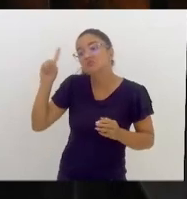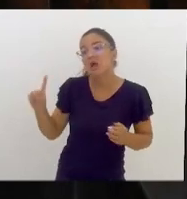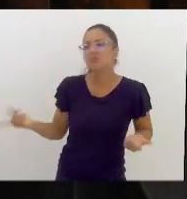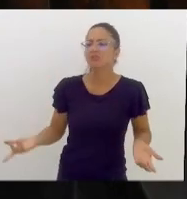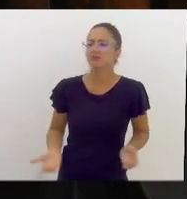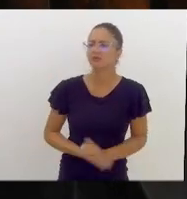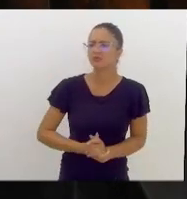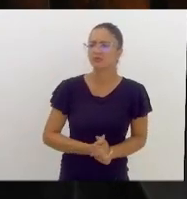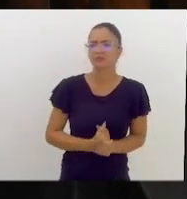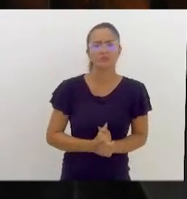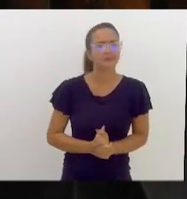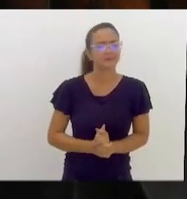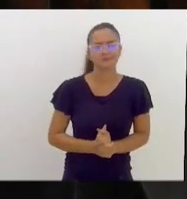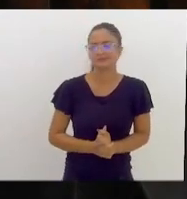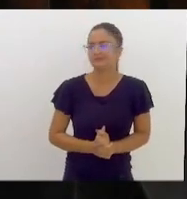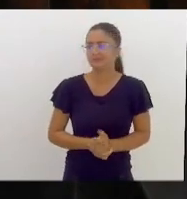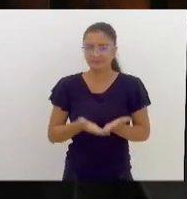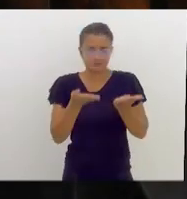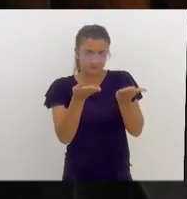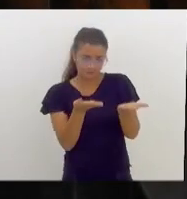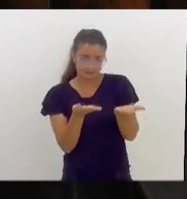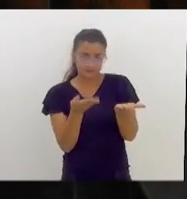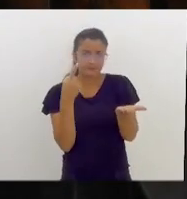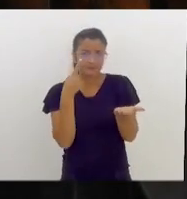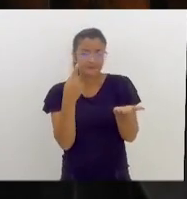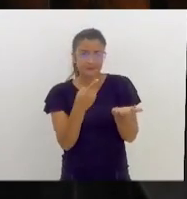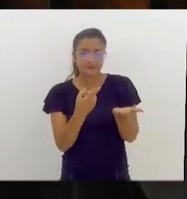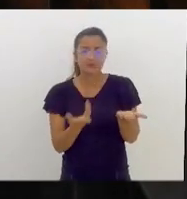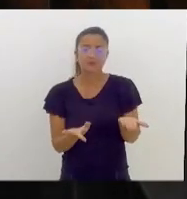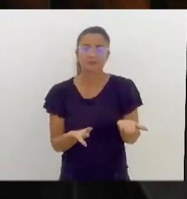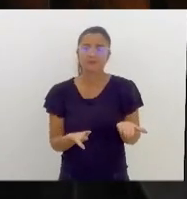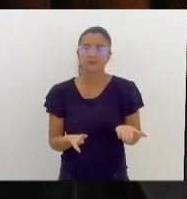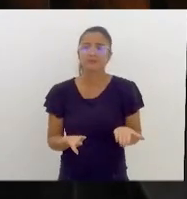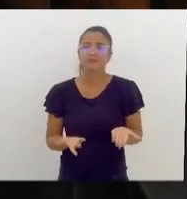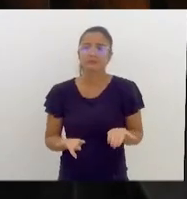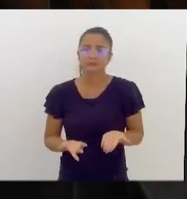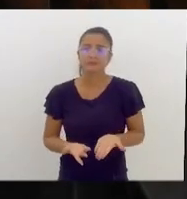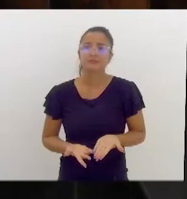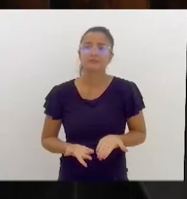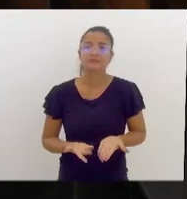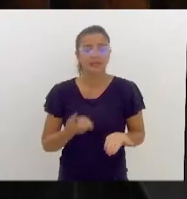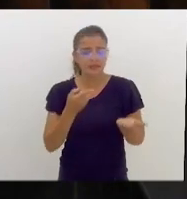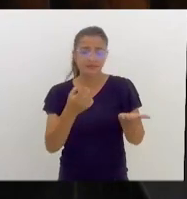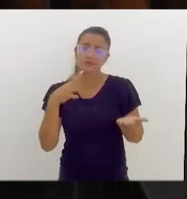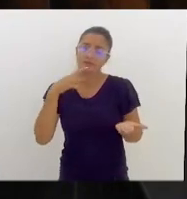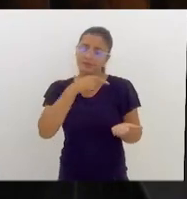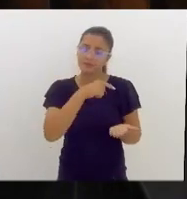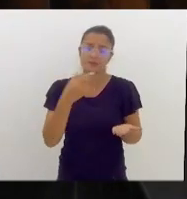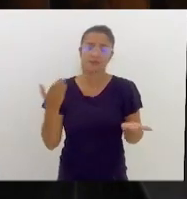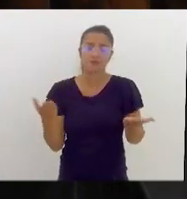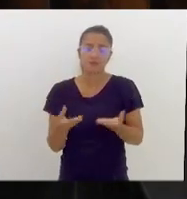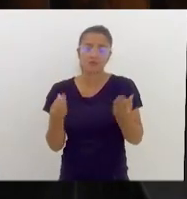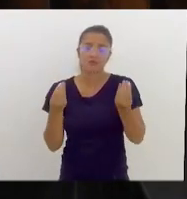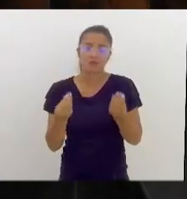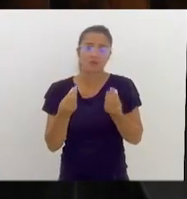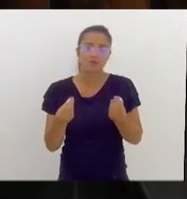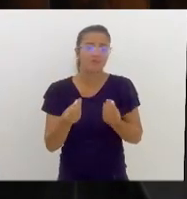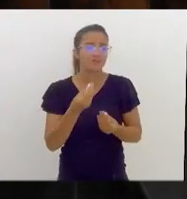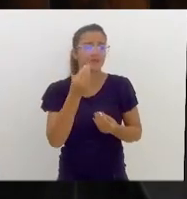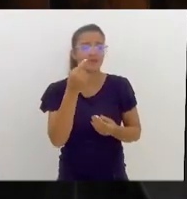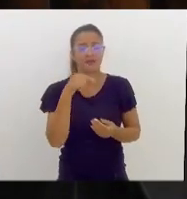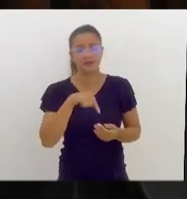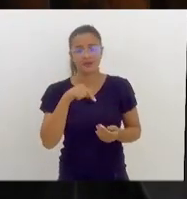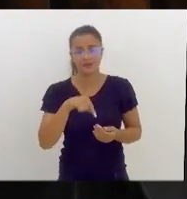é o retrato, em cores vivas, em tintas garrafais, da tragédia metropolitana, que é